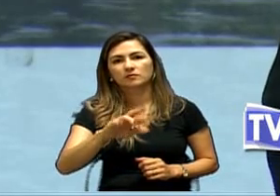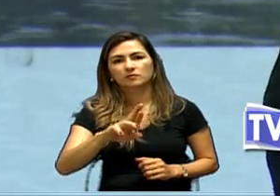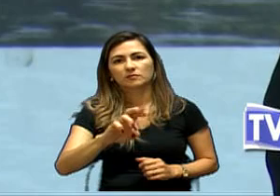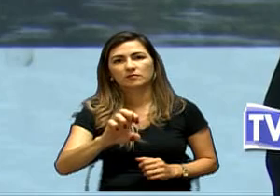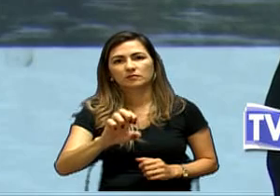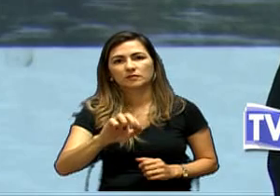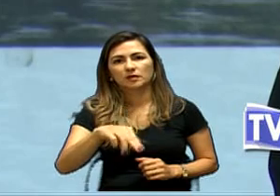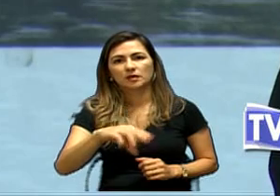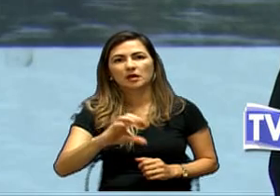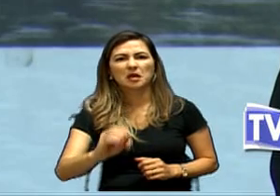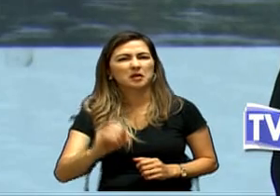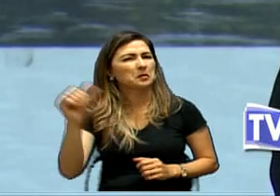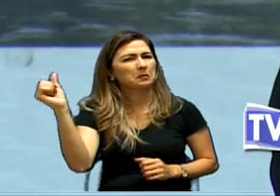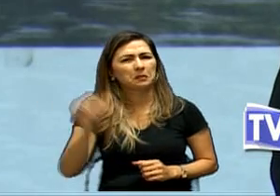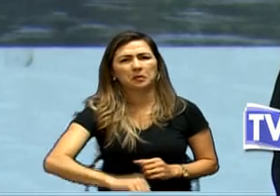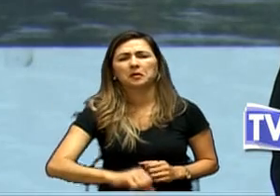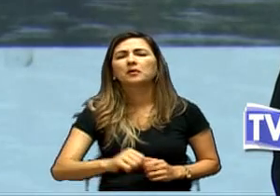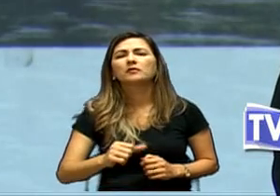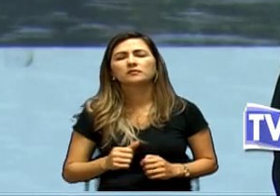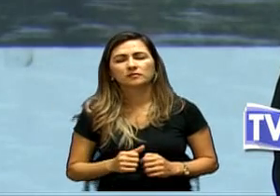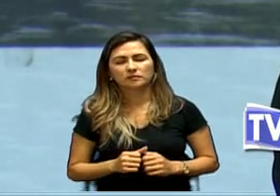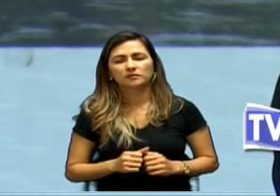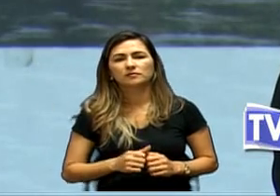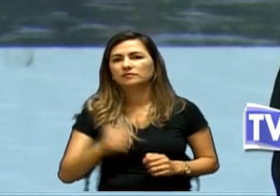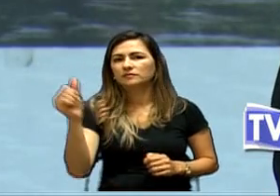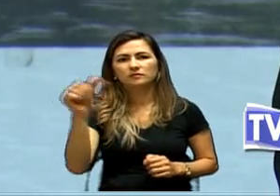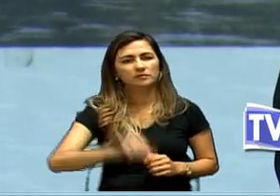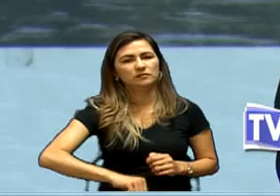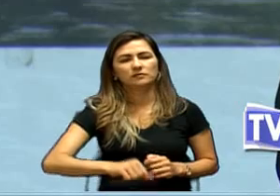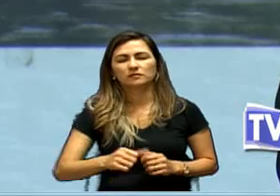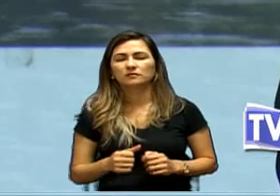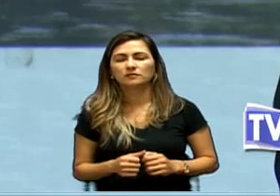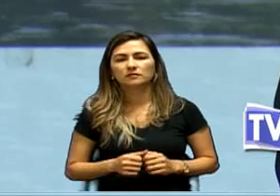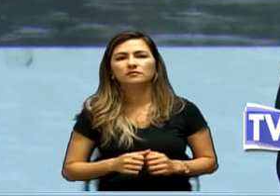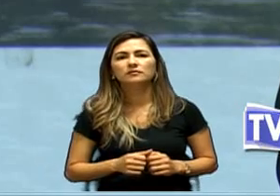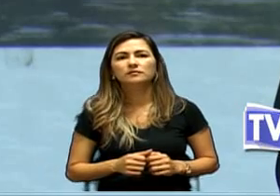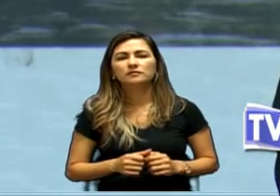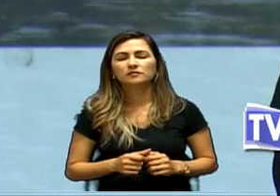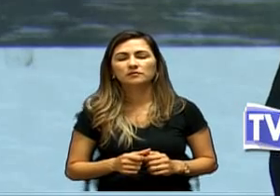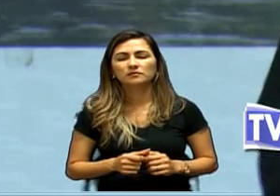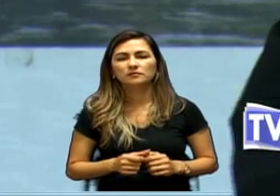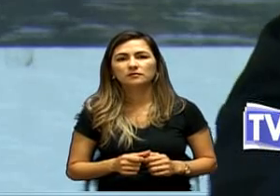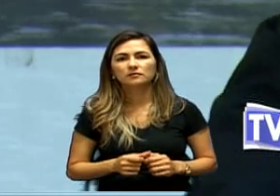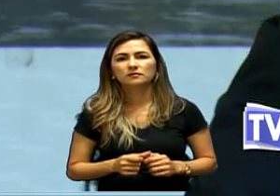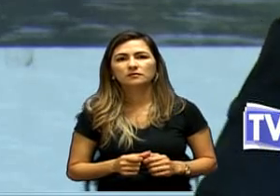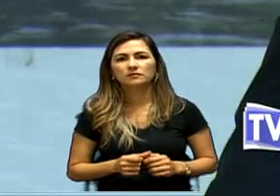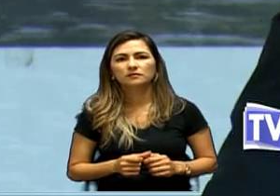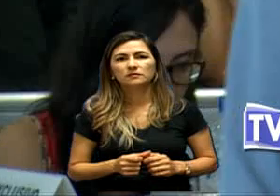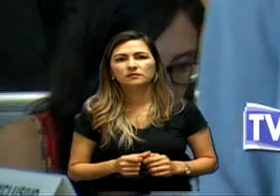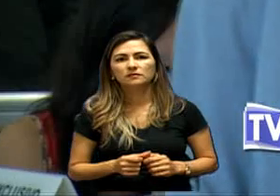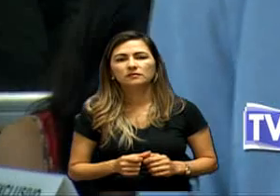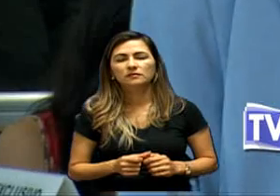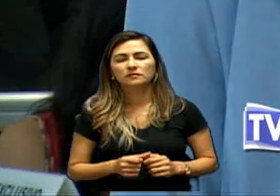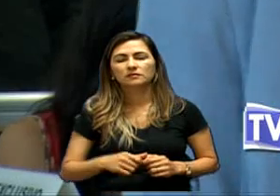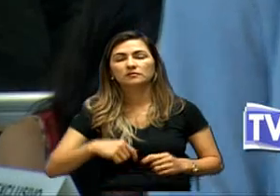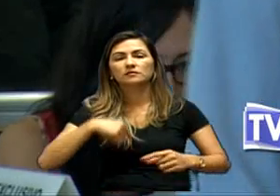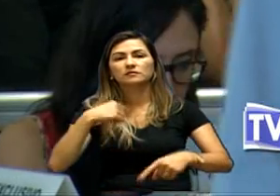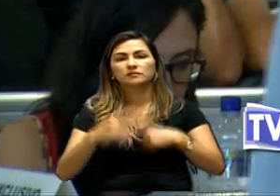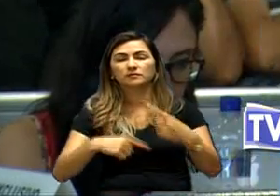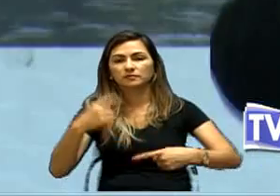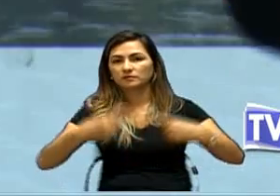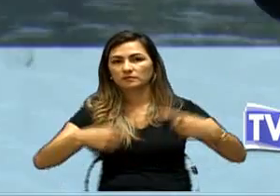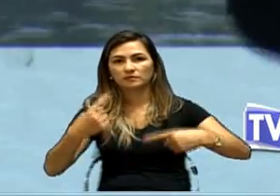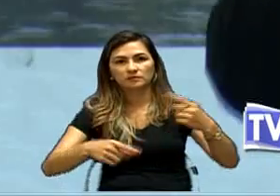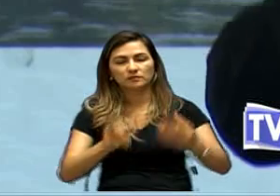a composição dele é um produto químico altamente cancerígeno. E ele é liberado à medida que ele é aquecido. A gente continua a discussão na próxima...